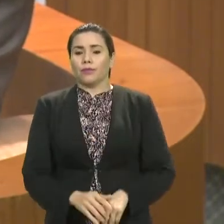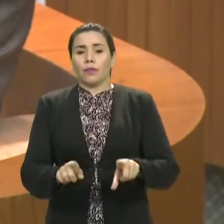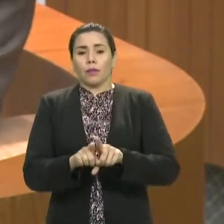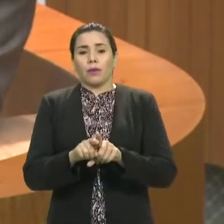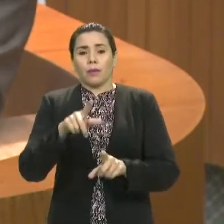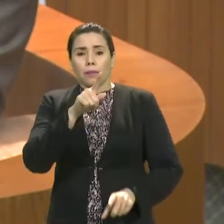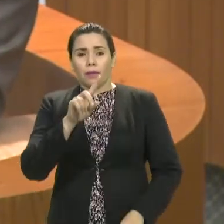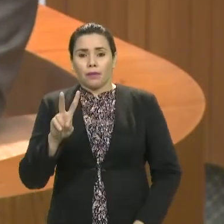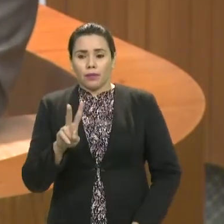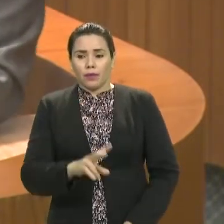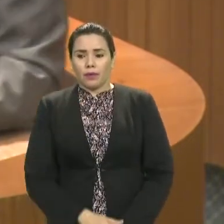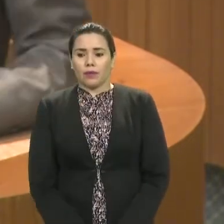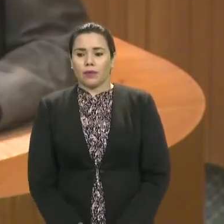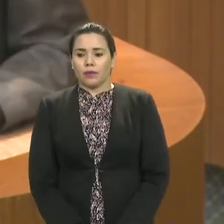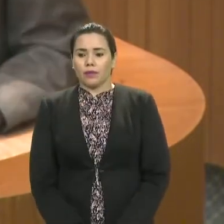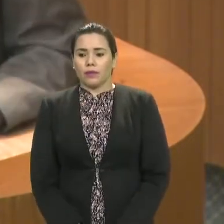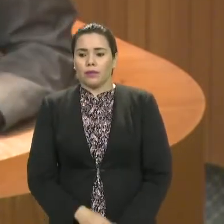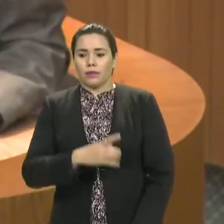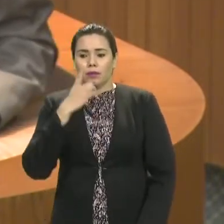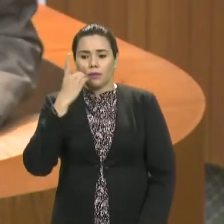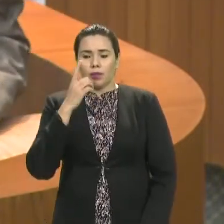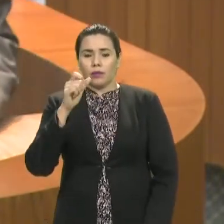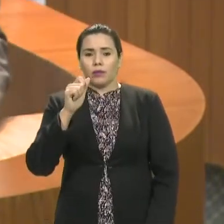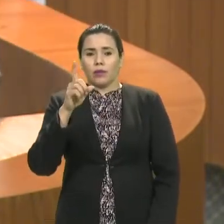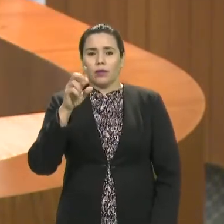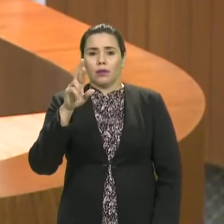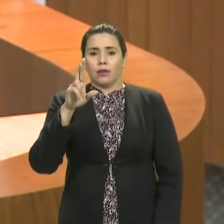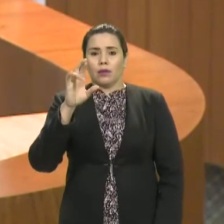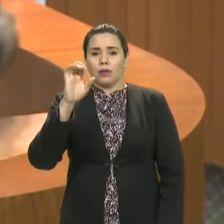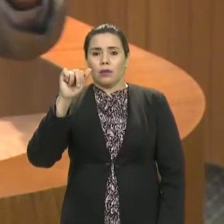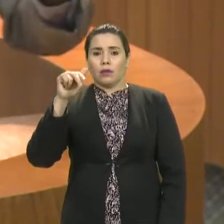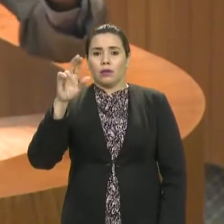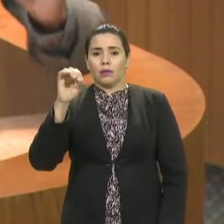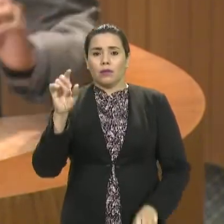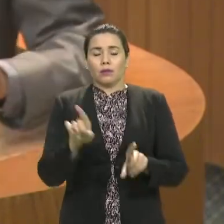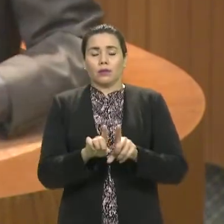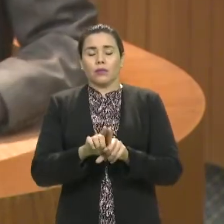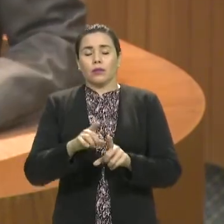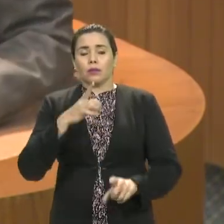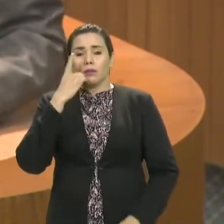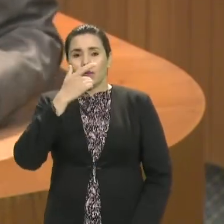Verde, deputado Adriano, deputado César Pires. Esta é a